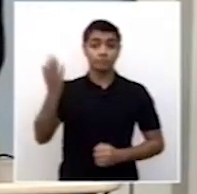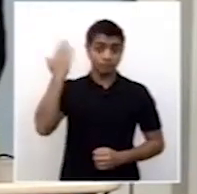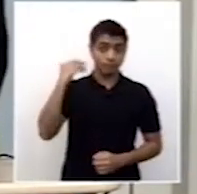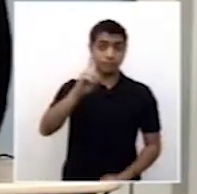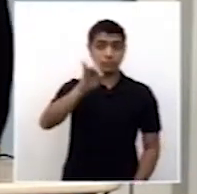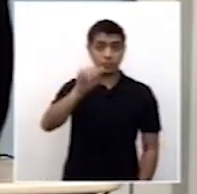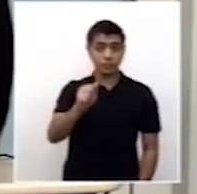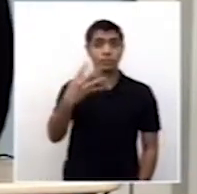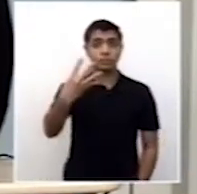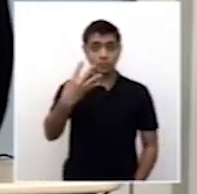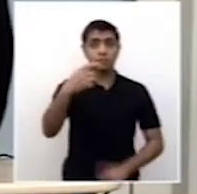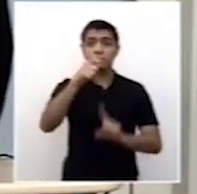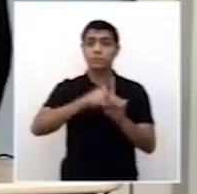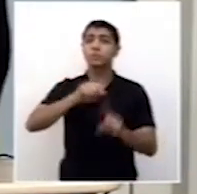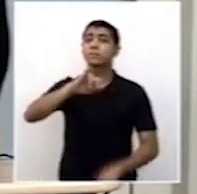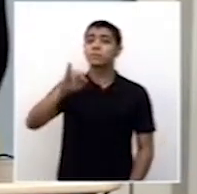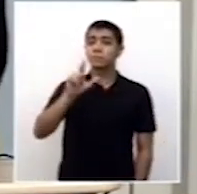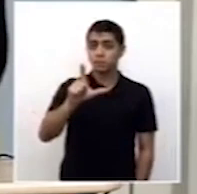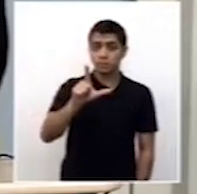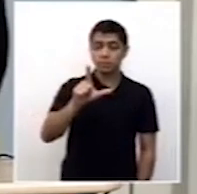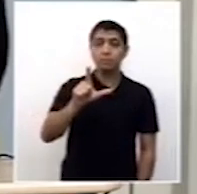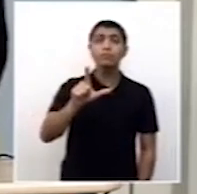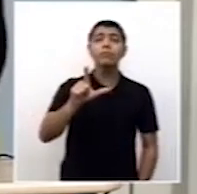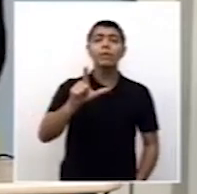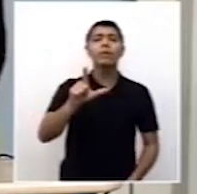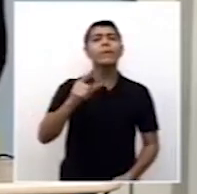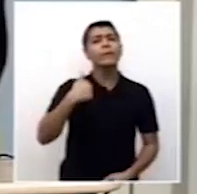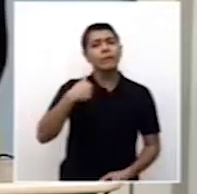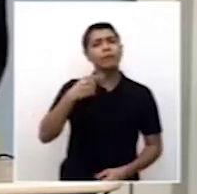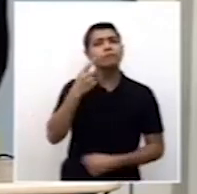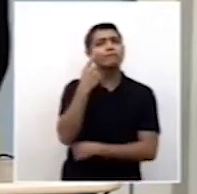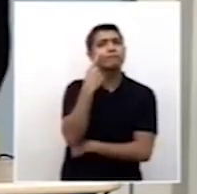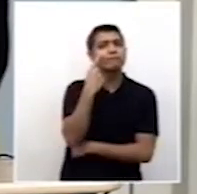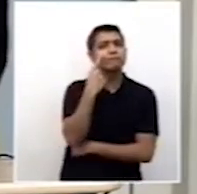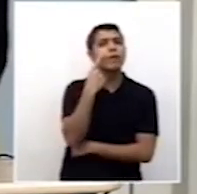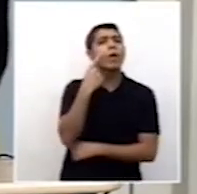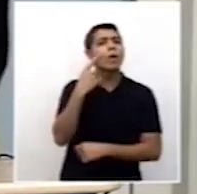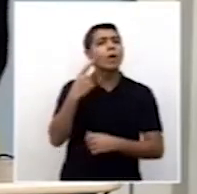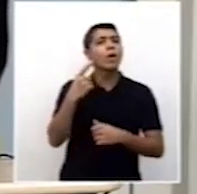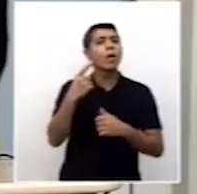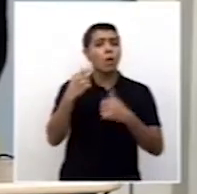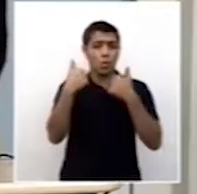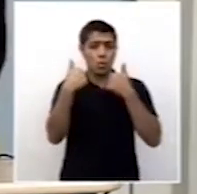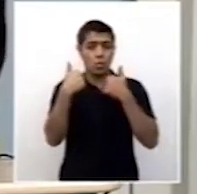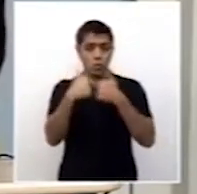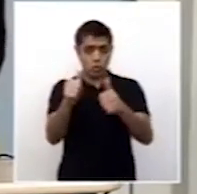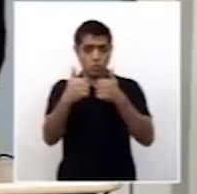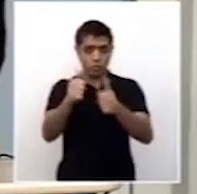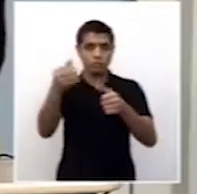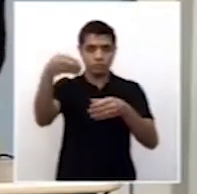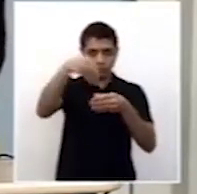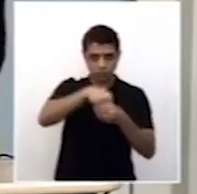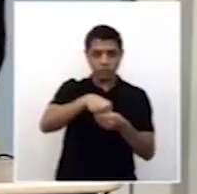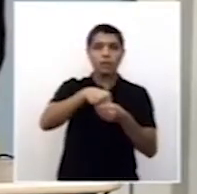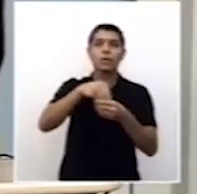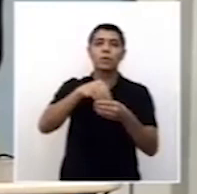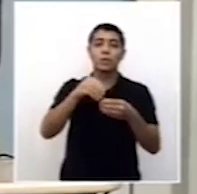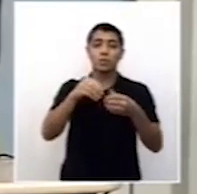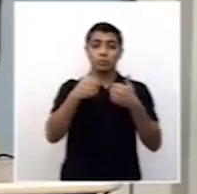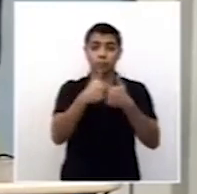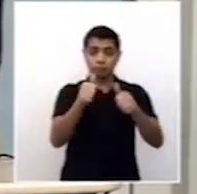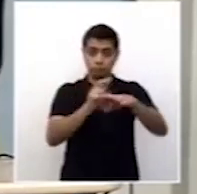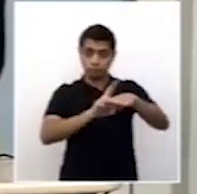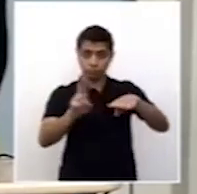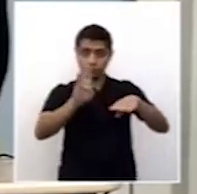Ocorreu-me com umas certas regras para o uso dos que frequentaram bondes. O desenvolvimento